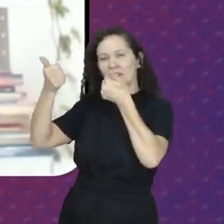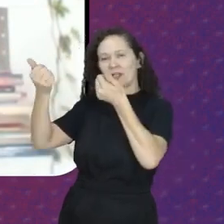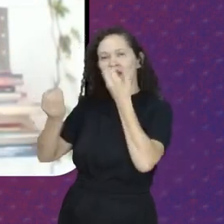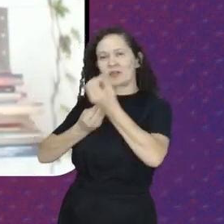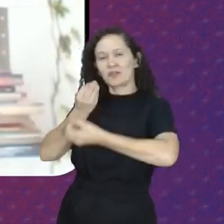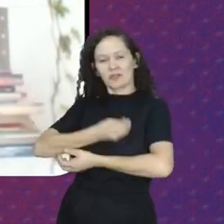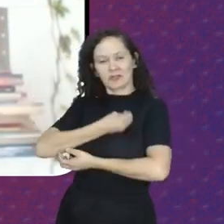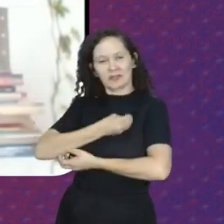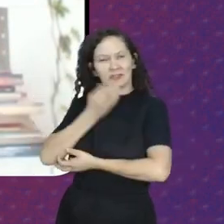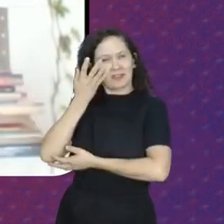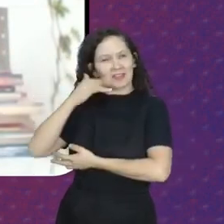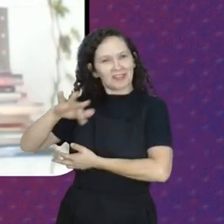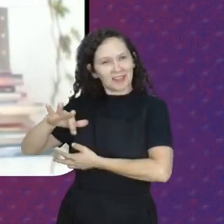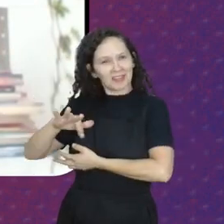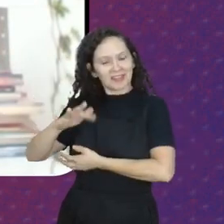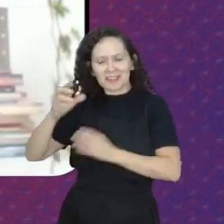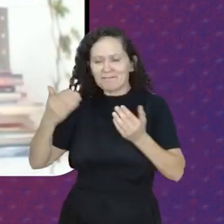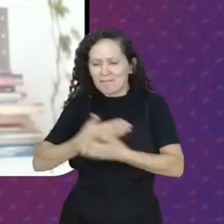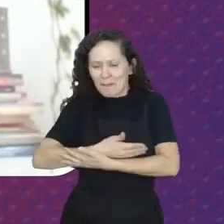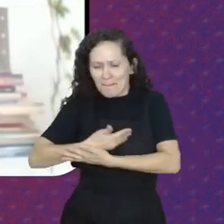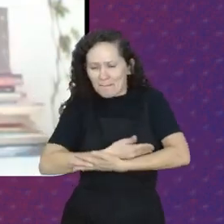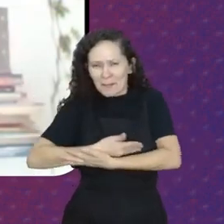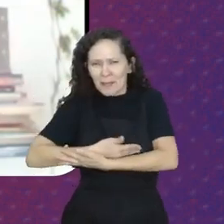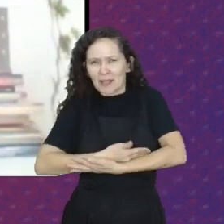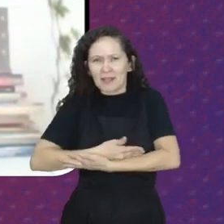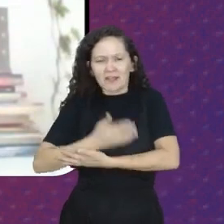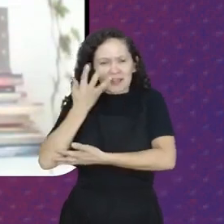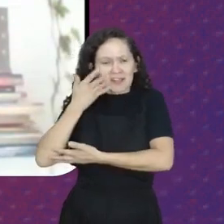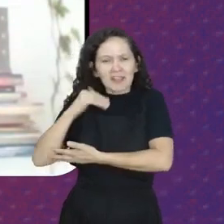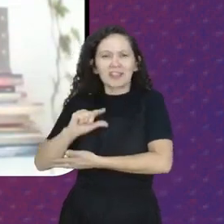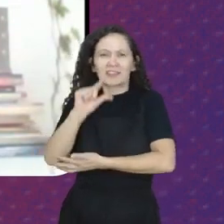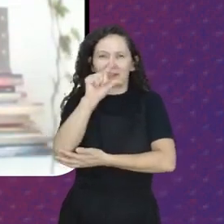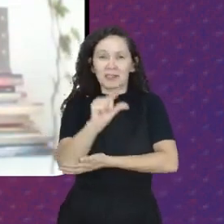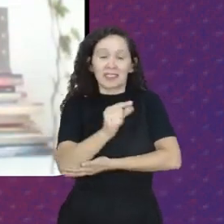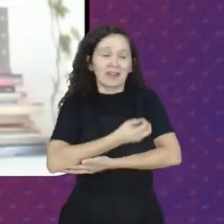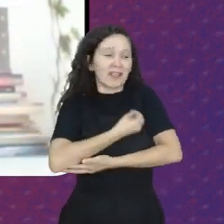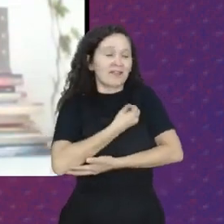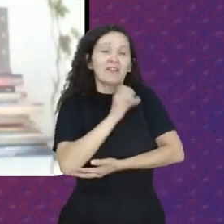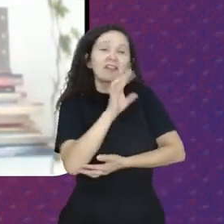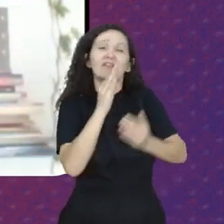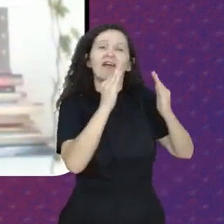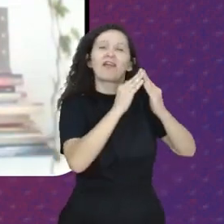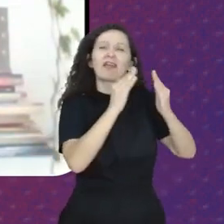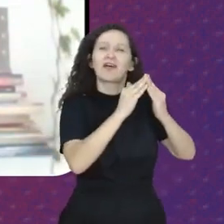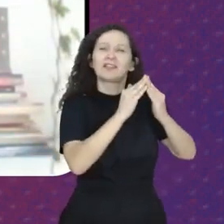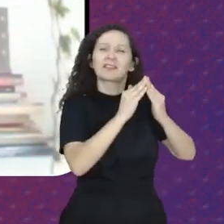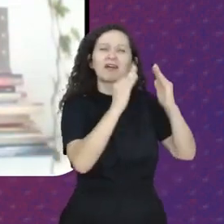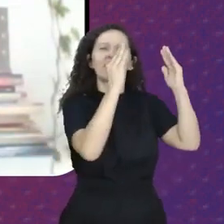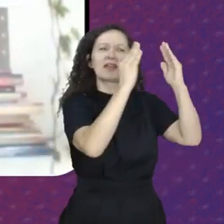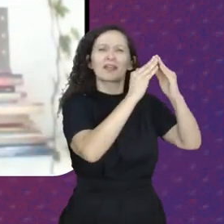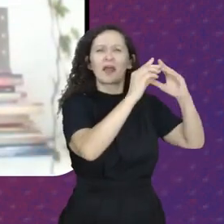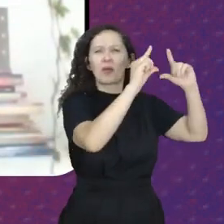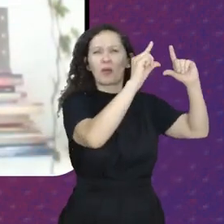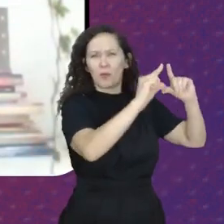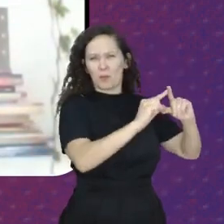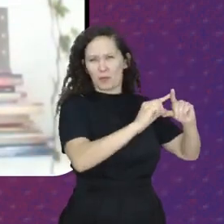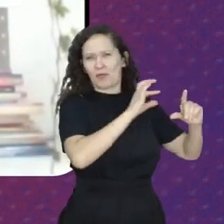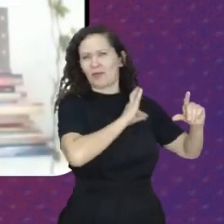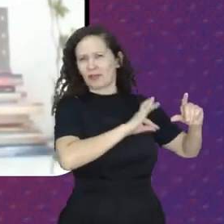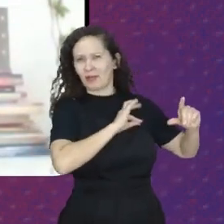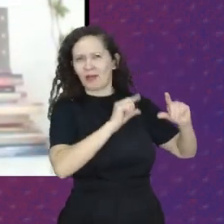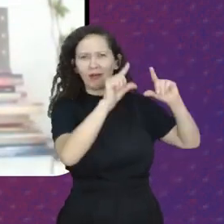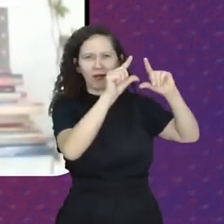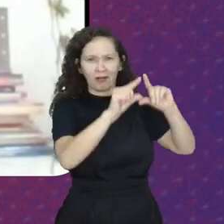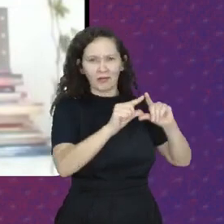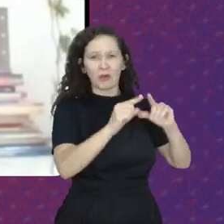condições de vida das crianças pequenas e dos bebês confinados, então, em domicílios com baixos rendimentos no